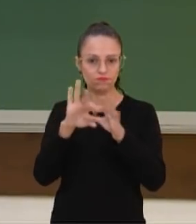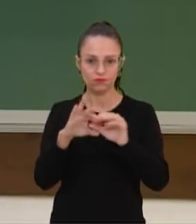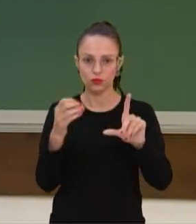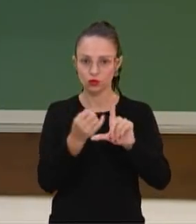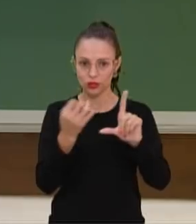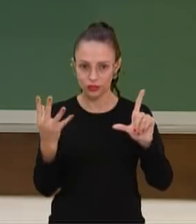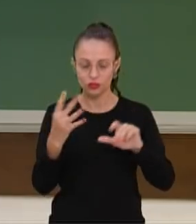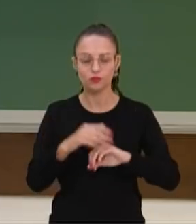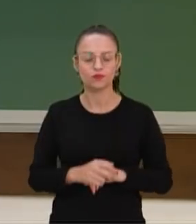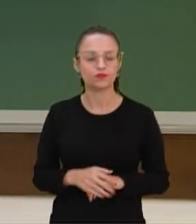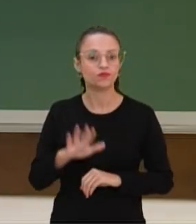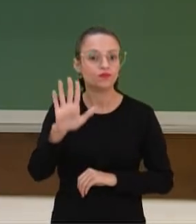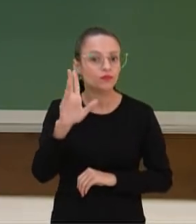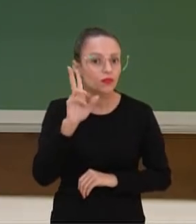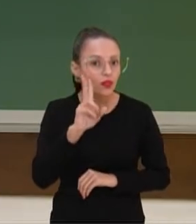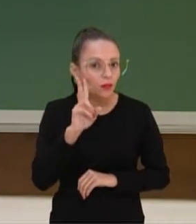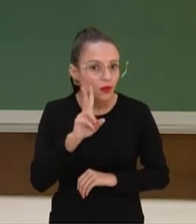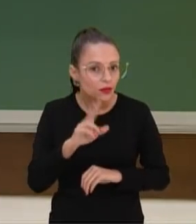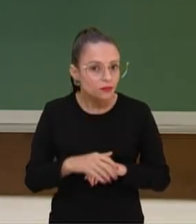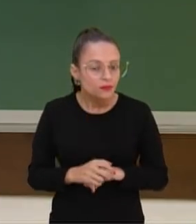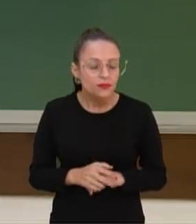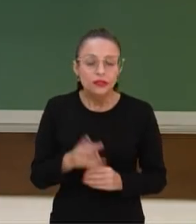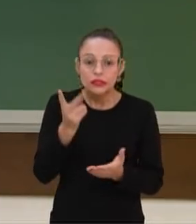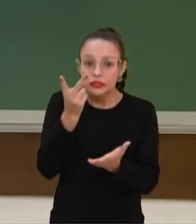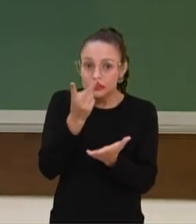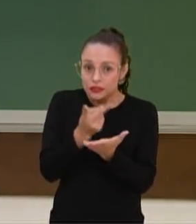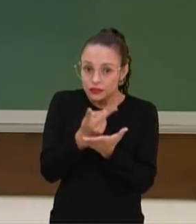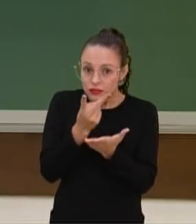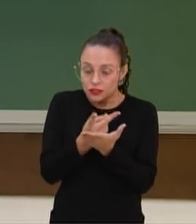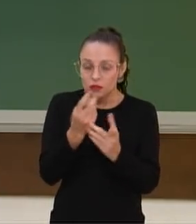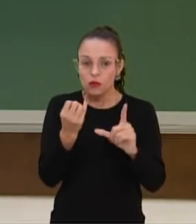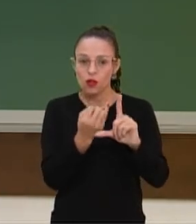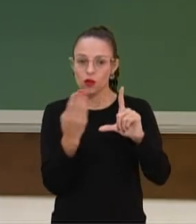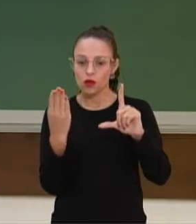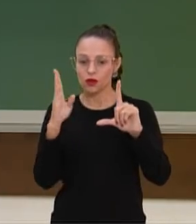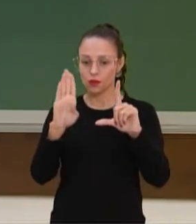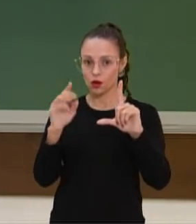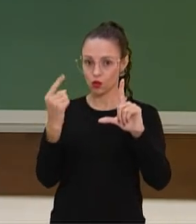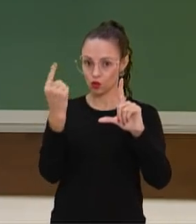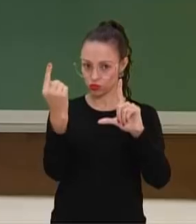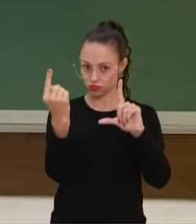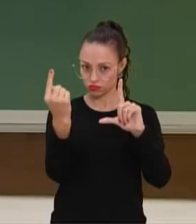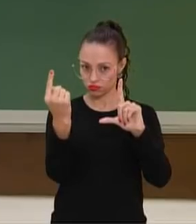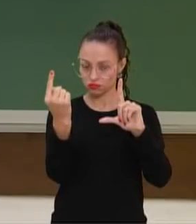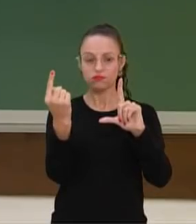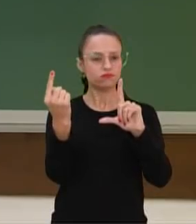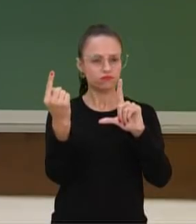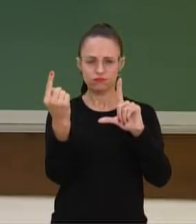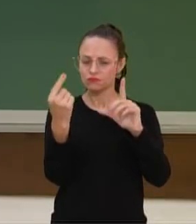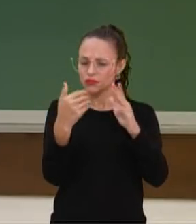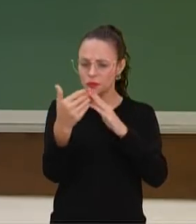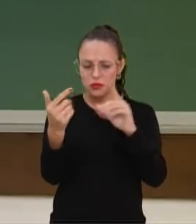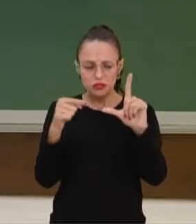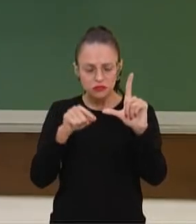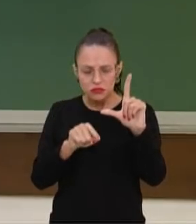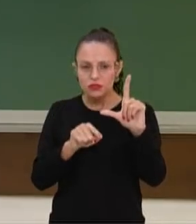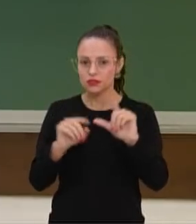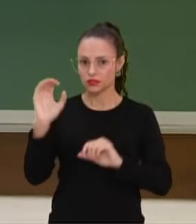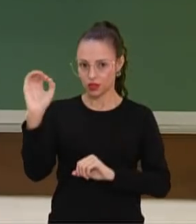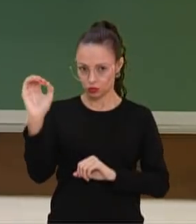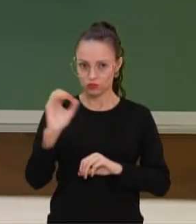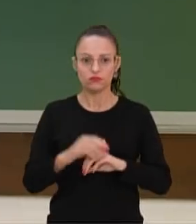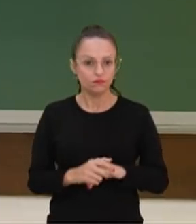logaritmo. Vamos lembrar que toda vez que o meu logaritmando é 1, independente da base, a resposta é